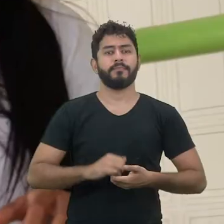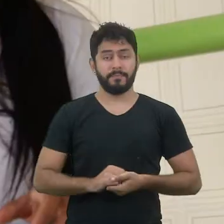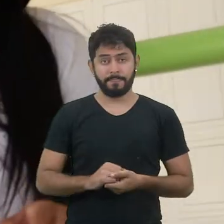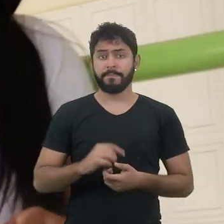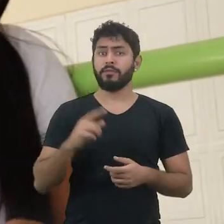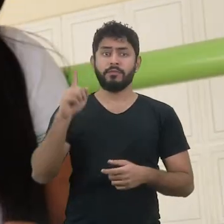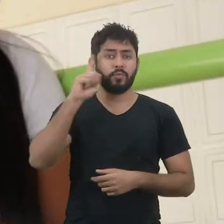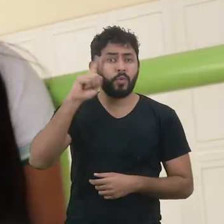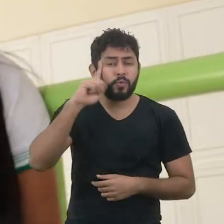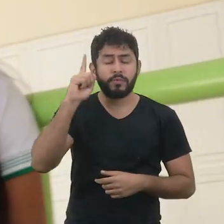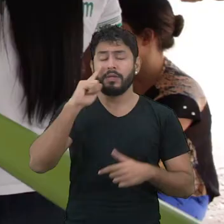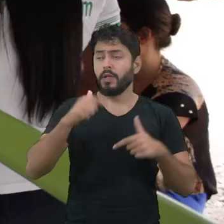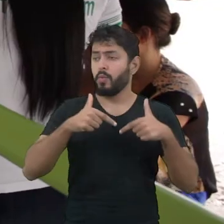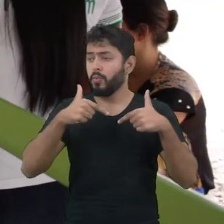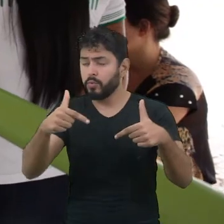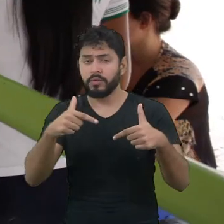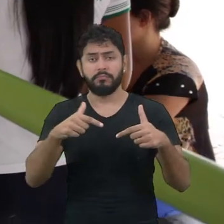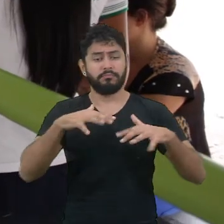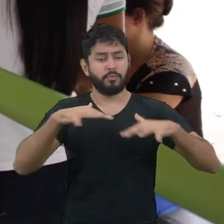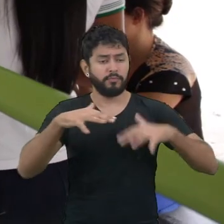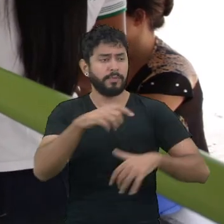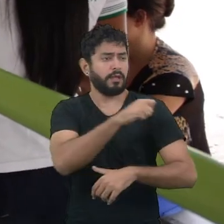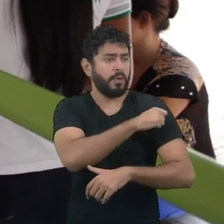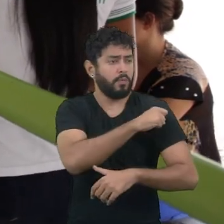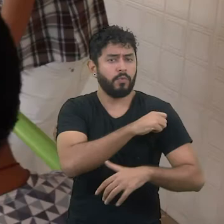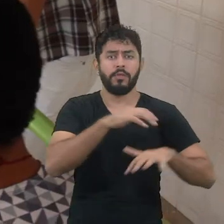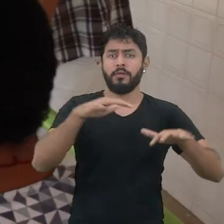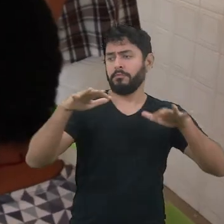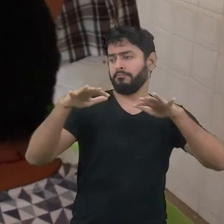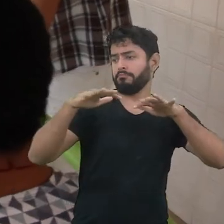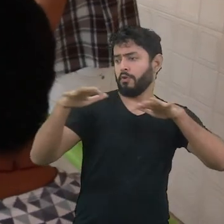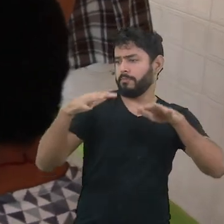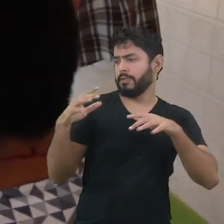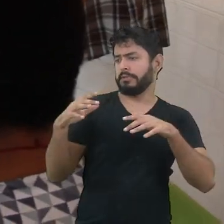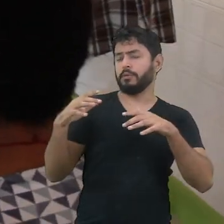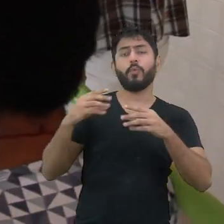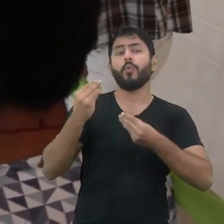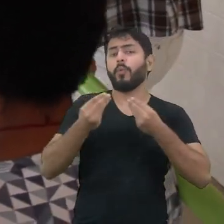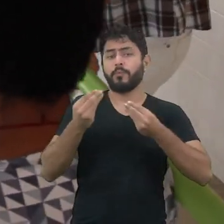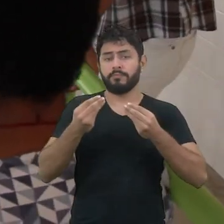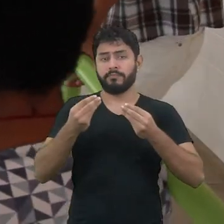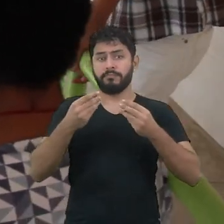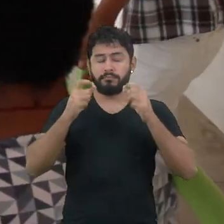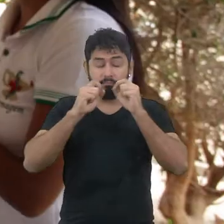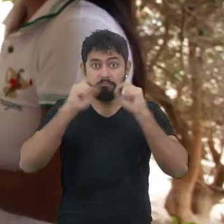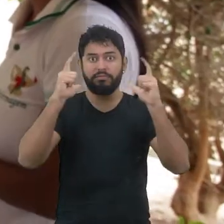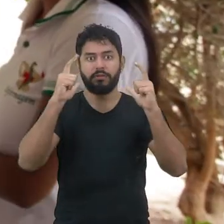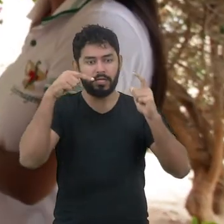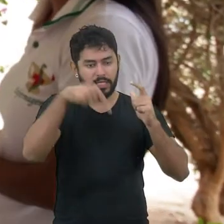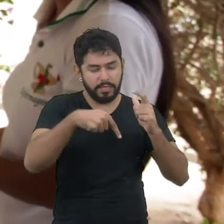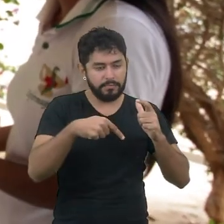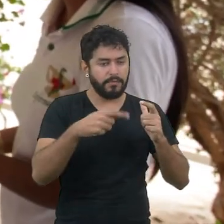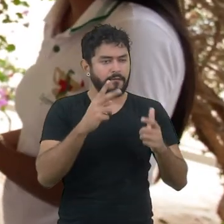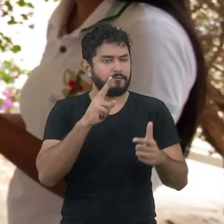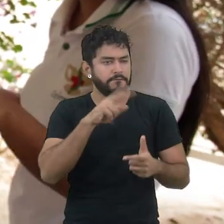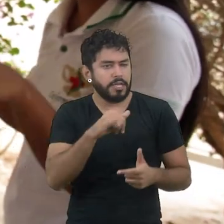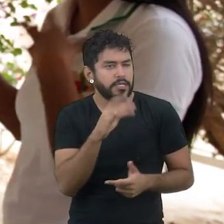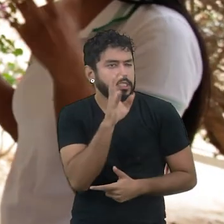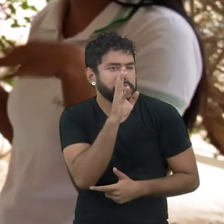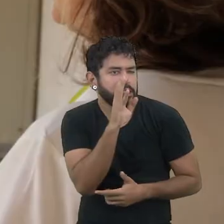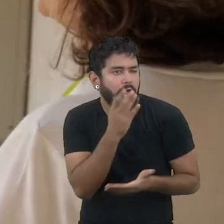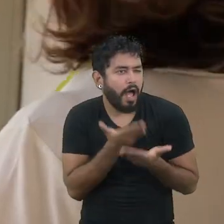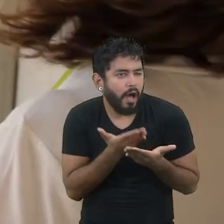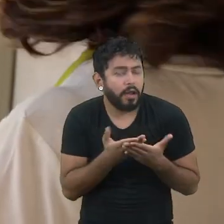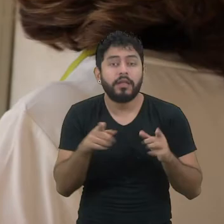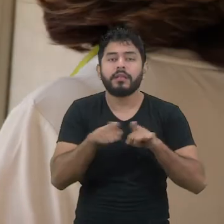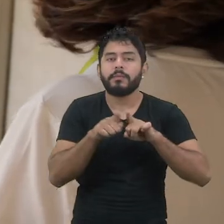dia, a gente luta através dos movimentos estudantis, luta através de vir para cá, acordar cedo todos os dias para assistir aula, ou através dos projetos de extensão,